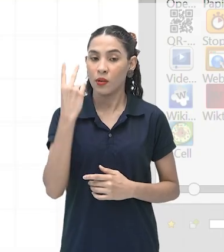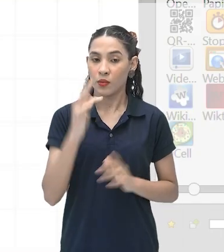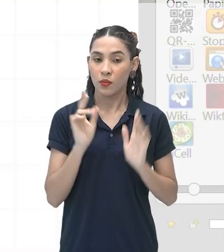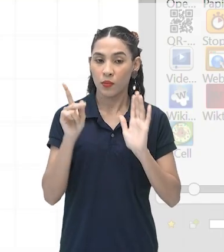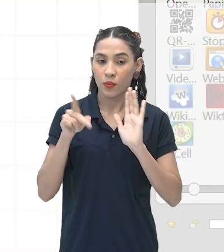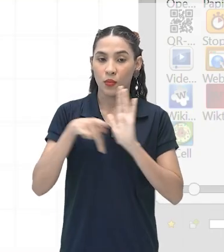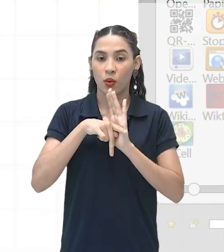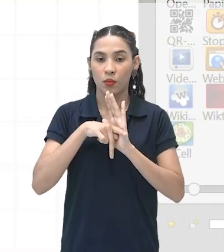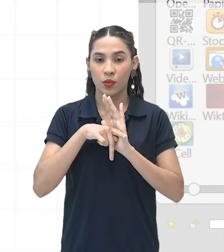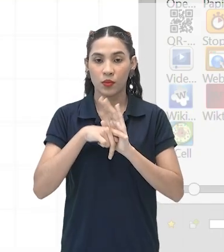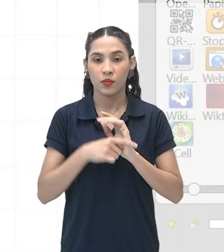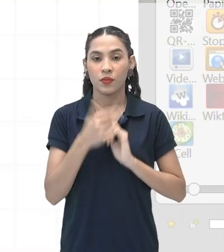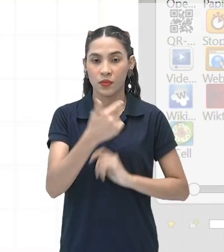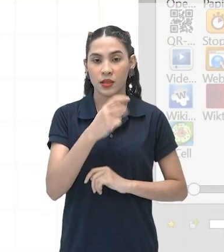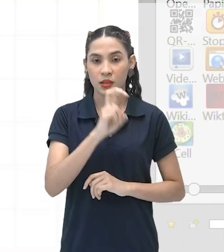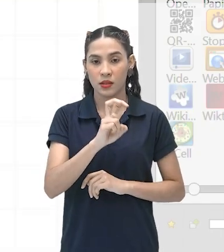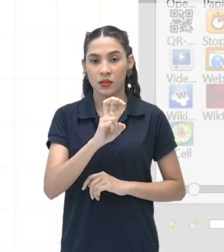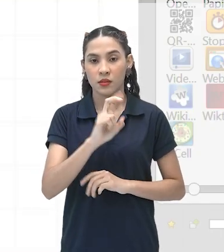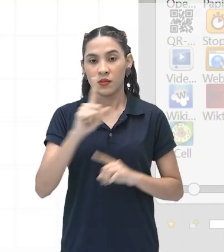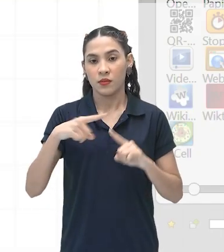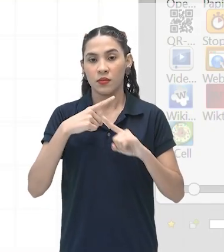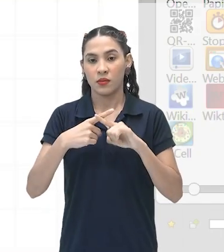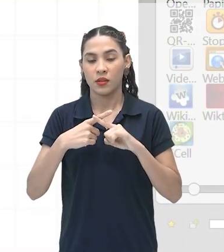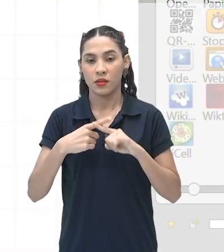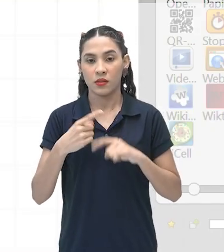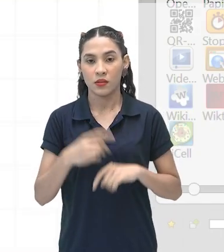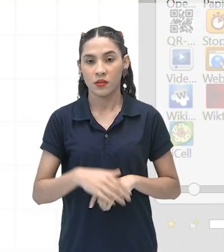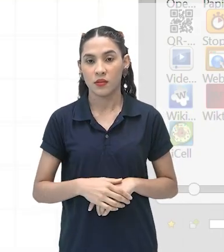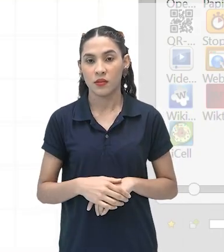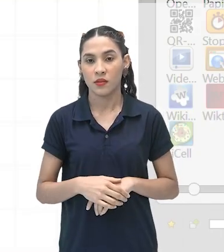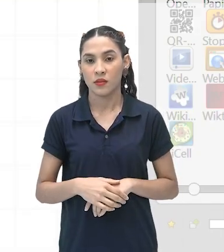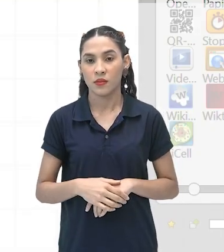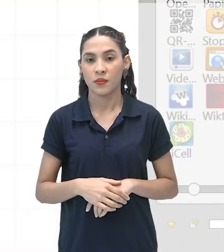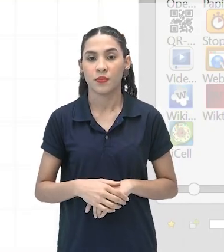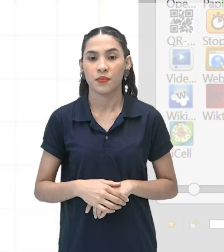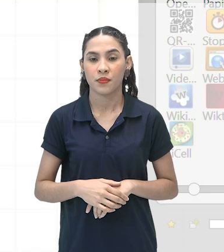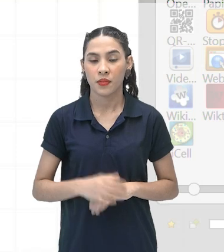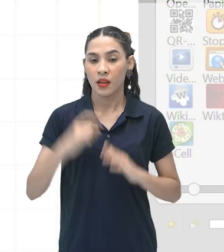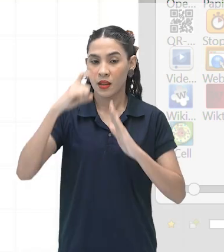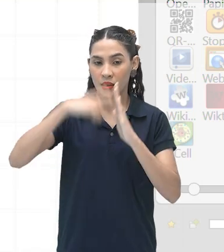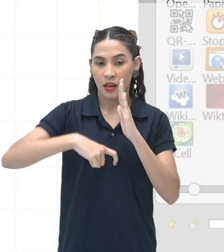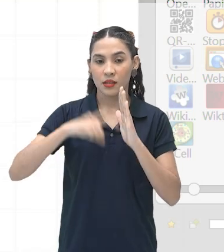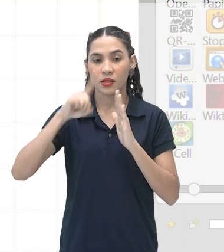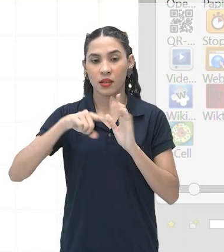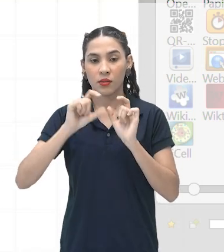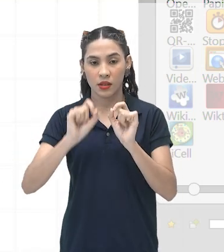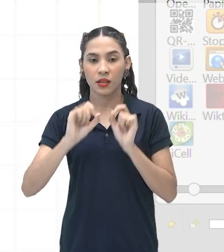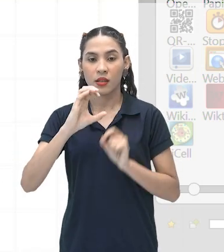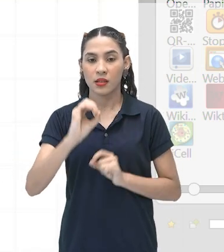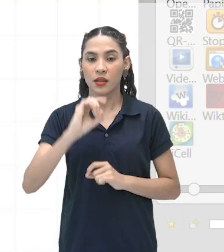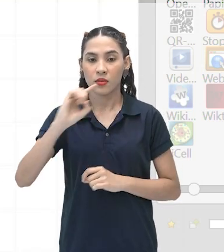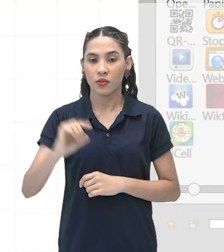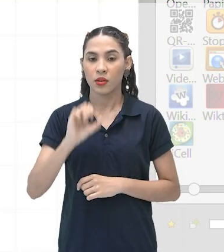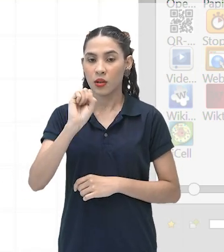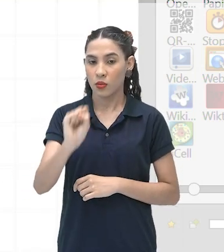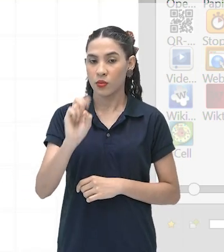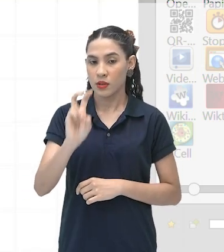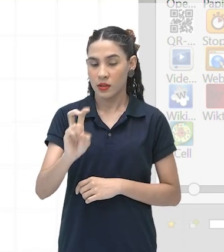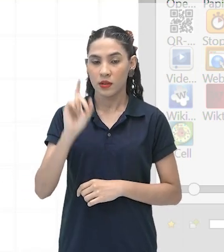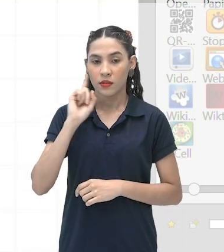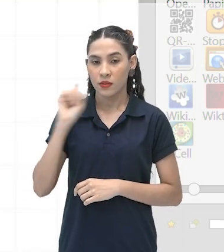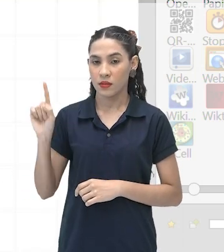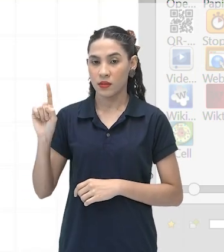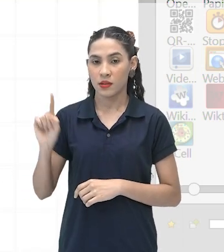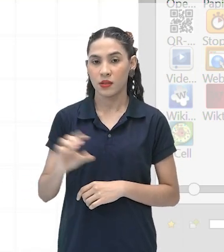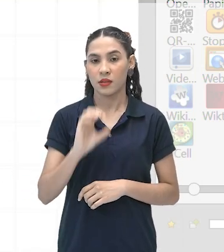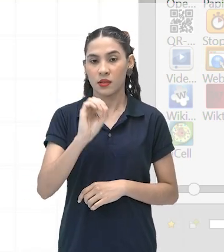que é 25, certo? Vezes a taxa, que é de 0,85.